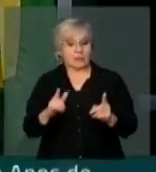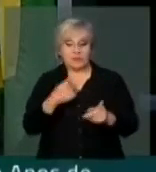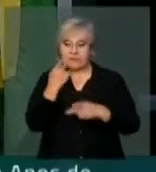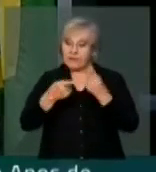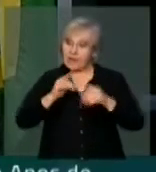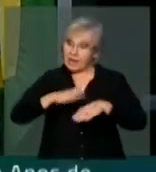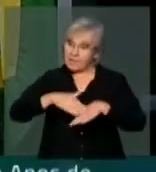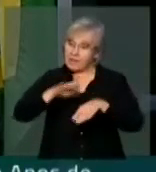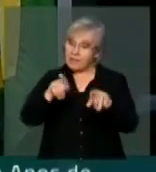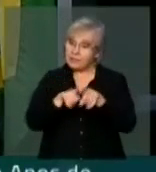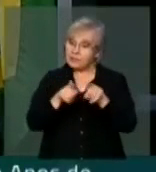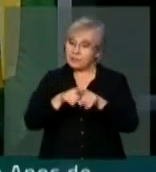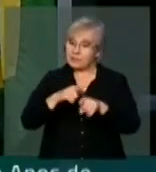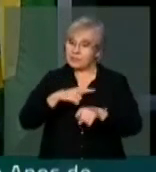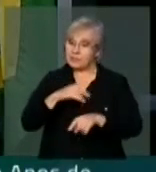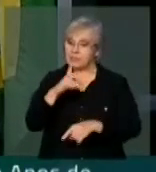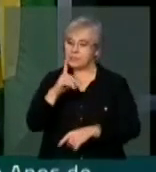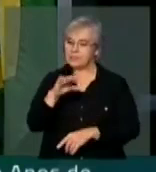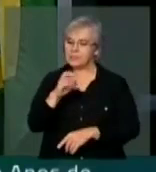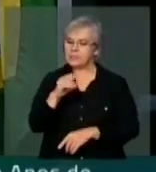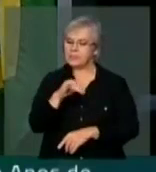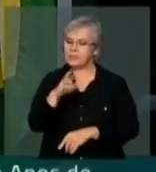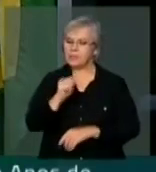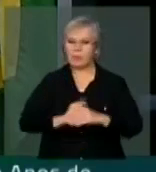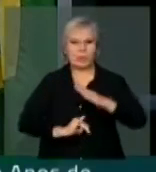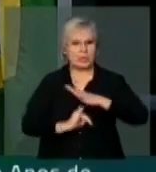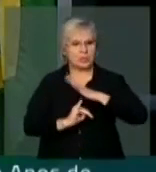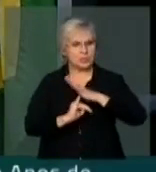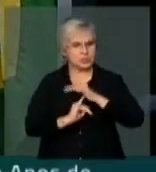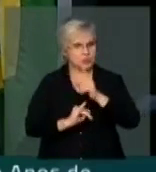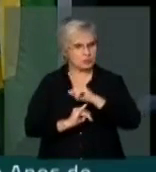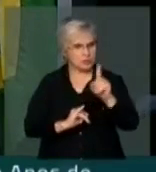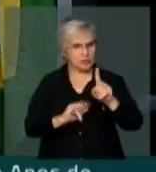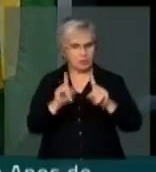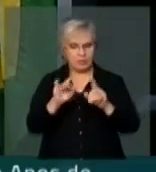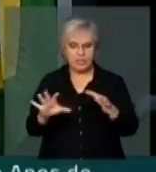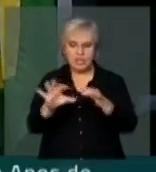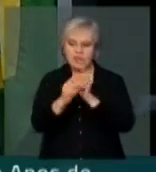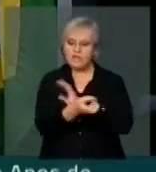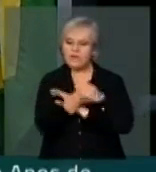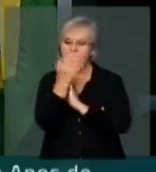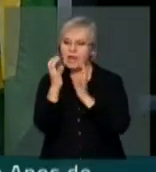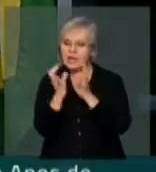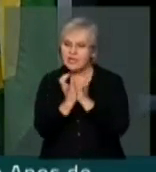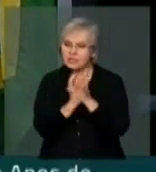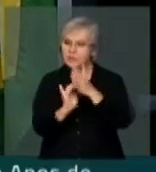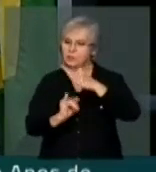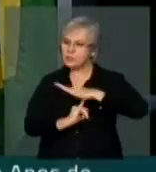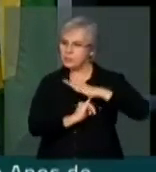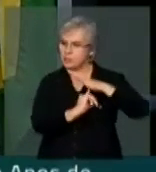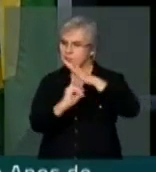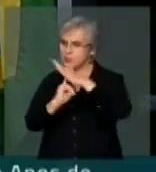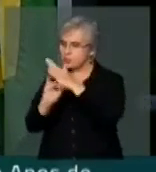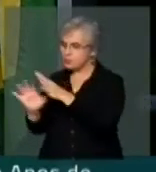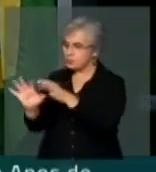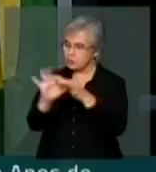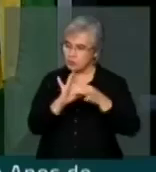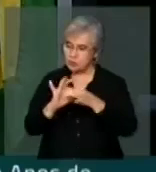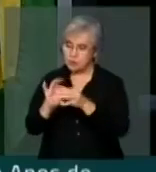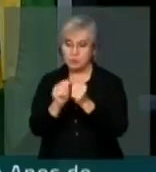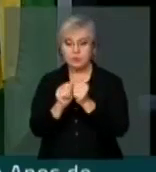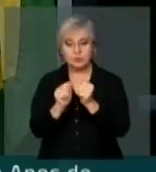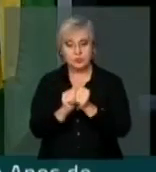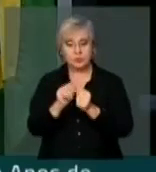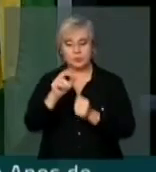A democracia não é uma instituição, mas um conjunto de instituições. Esse conjunto pode funcionar